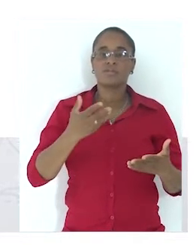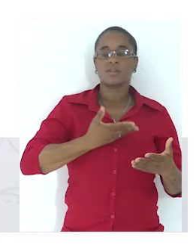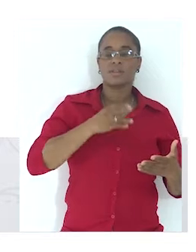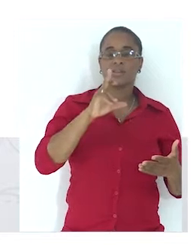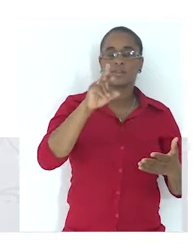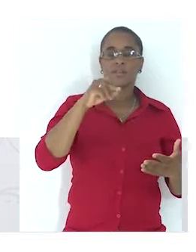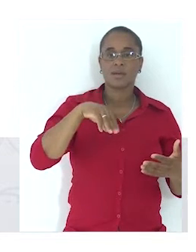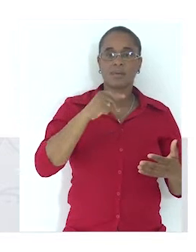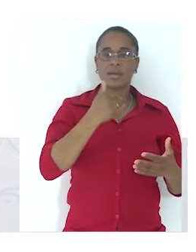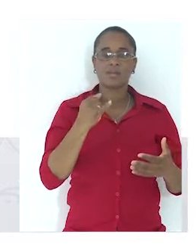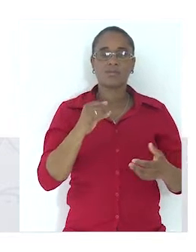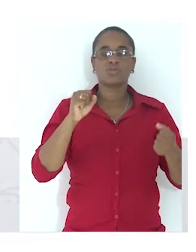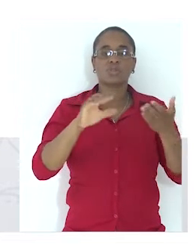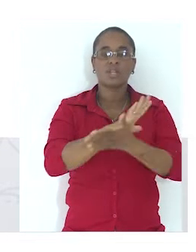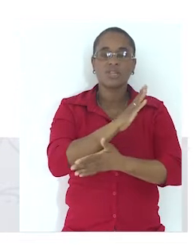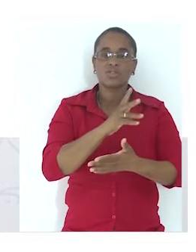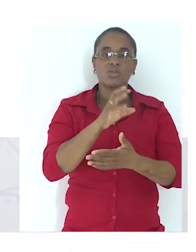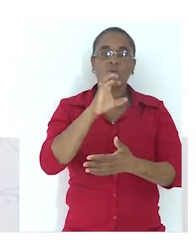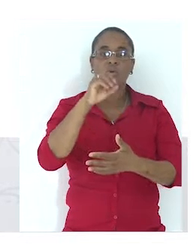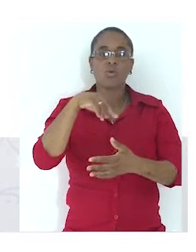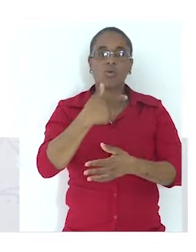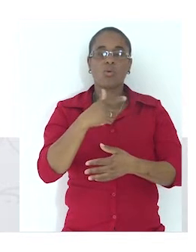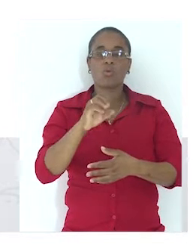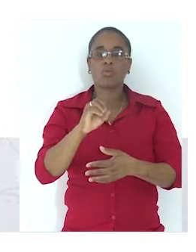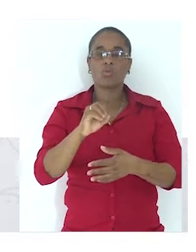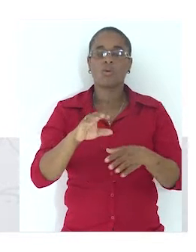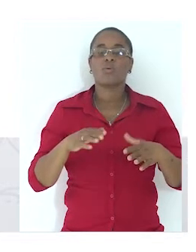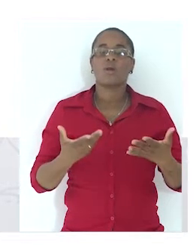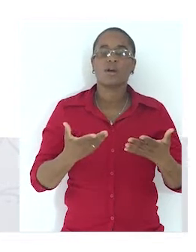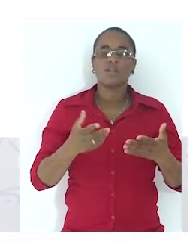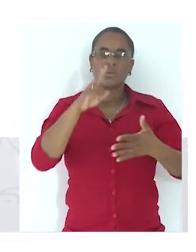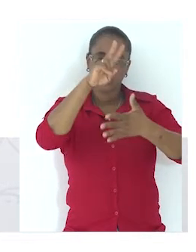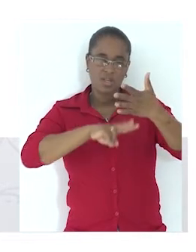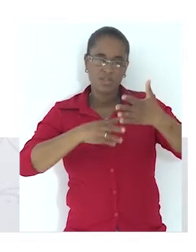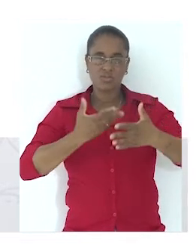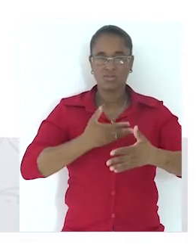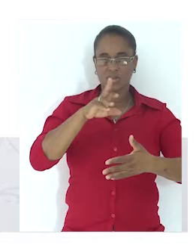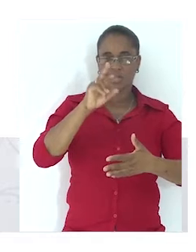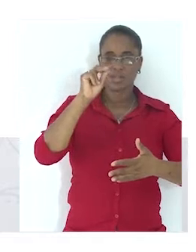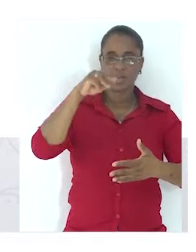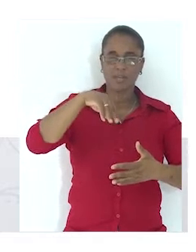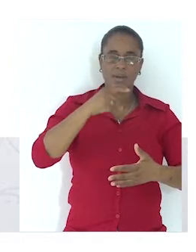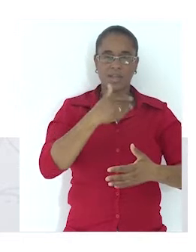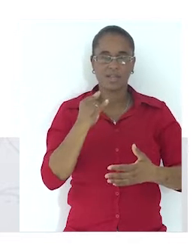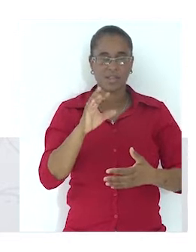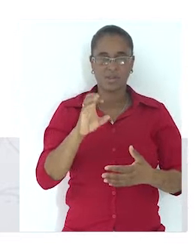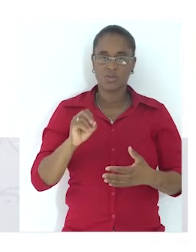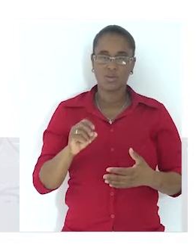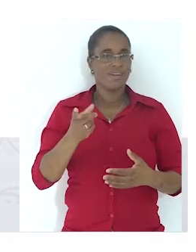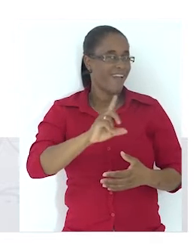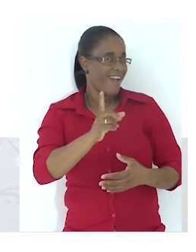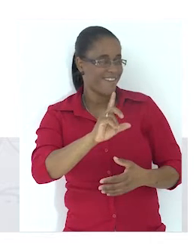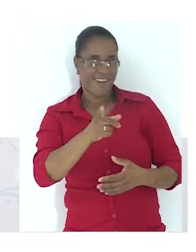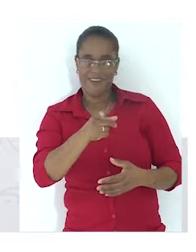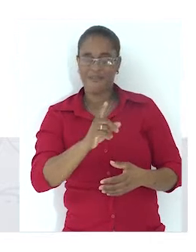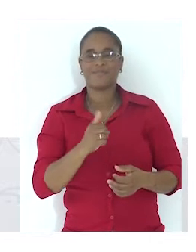dramático, jornalístico, conto. É um texto dramático? Hã? Ah,